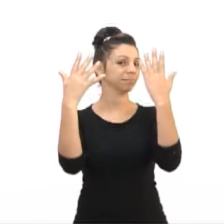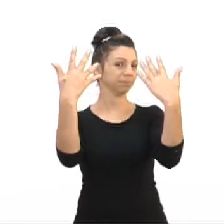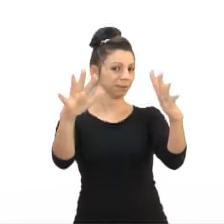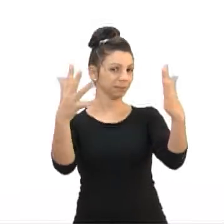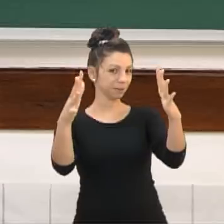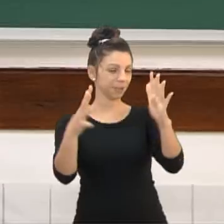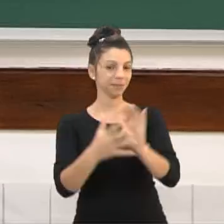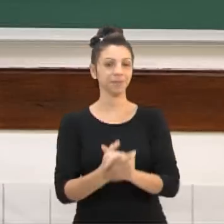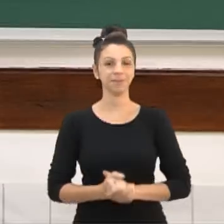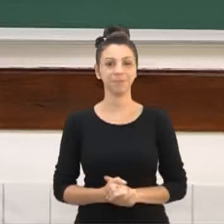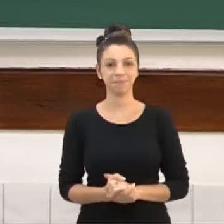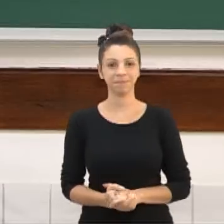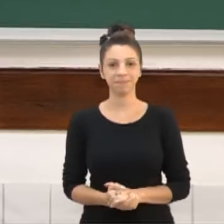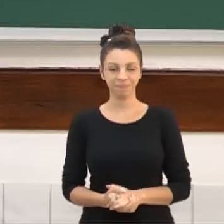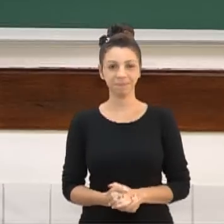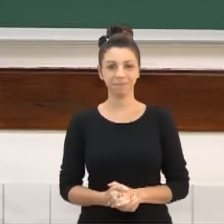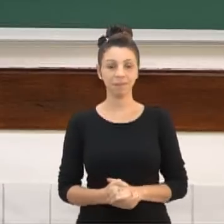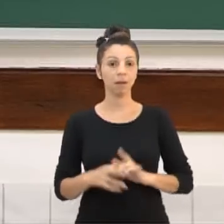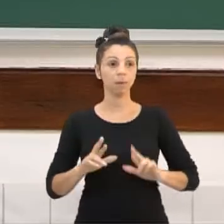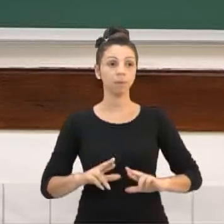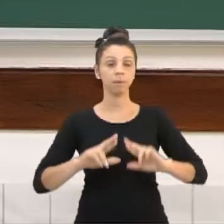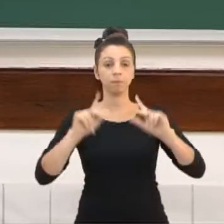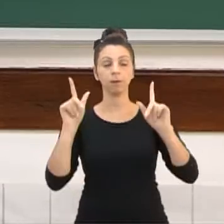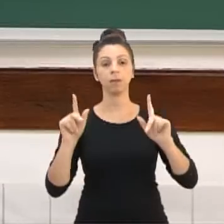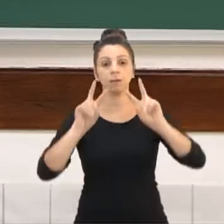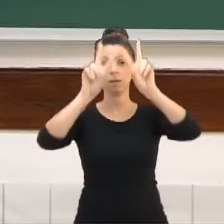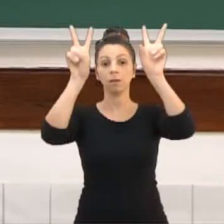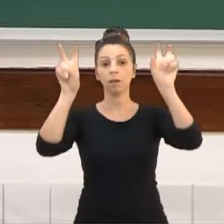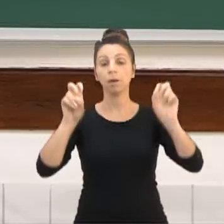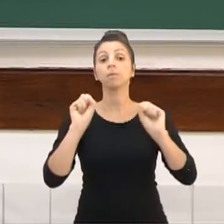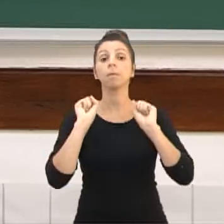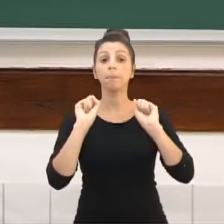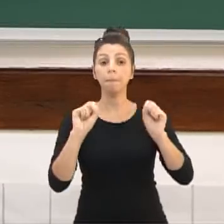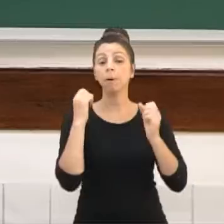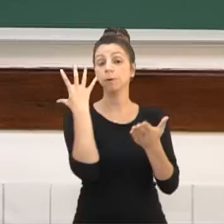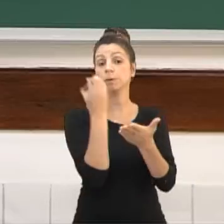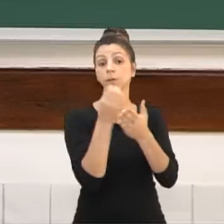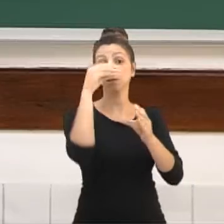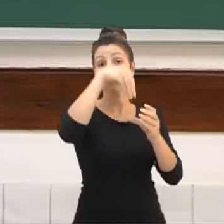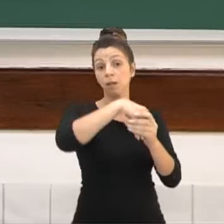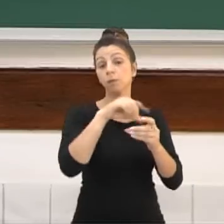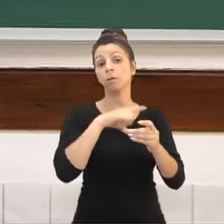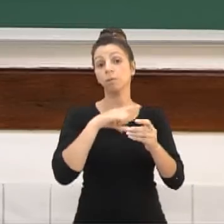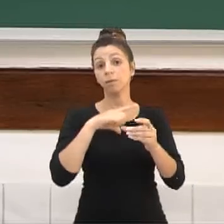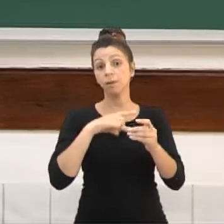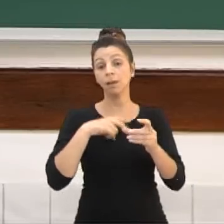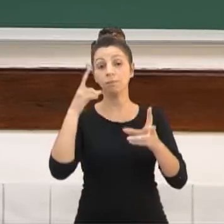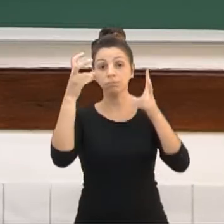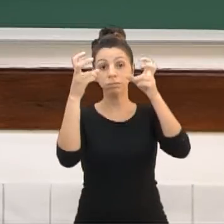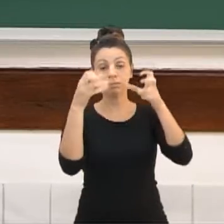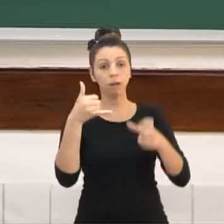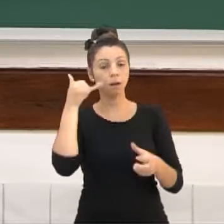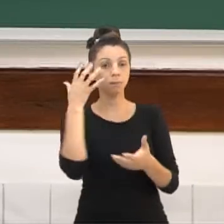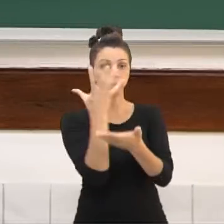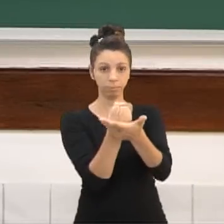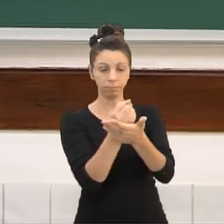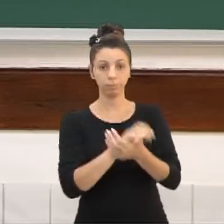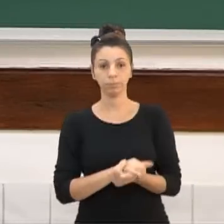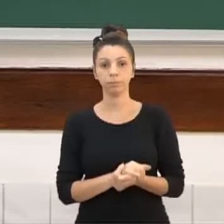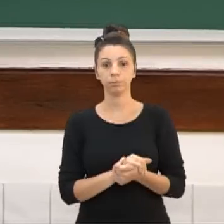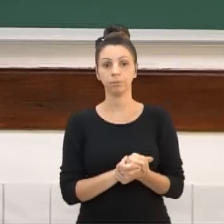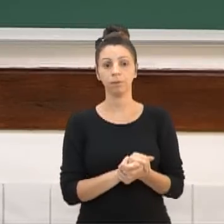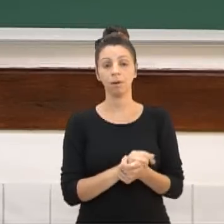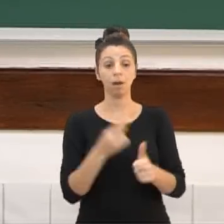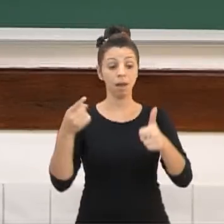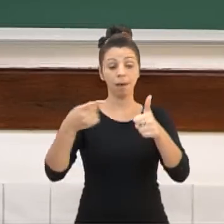parabéns, certo? Então, diferentes temas podem ser abordados em um podcast. A primeira proposta não